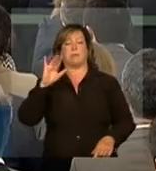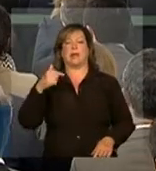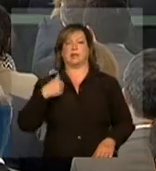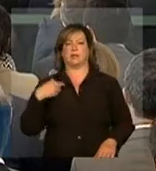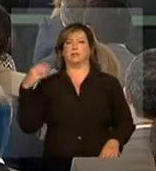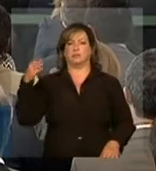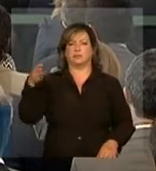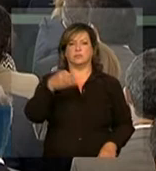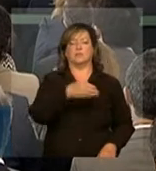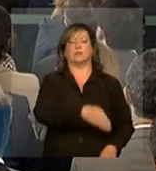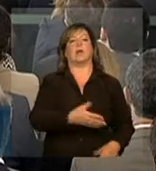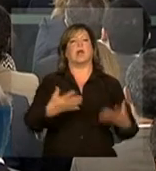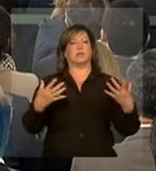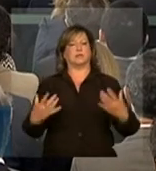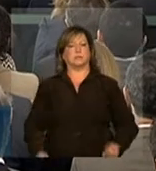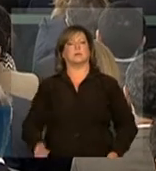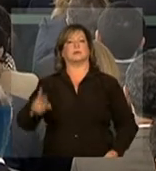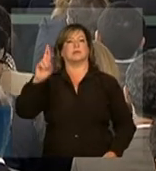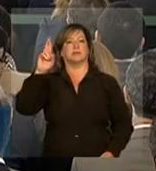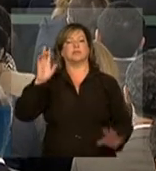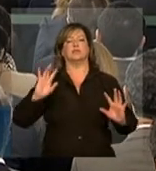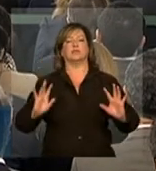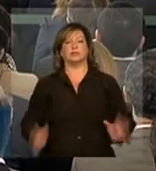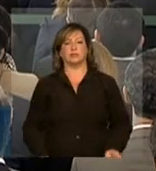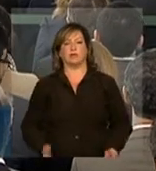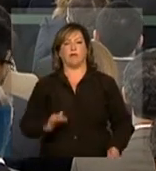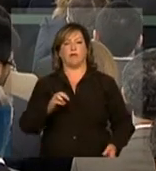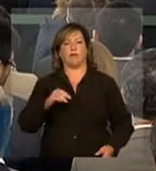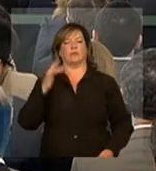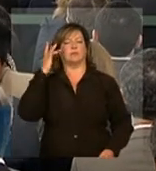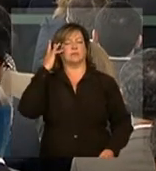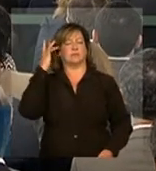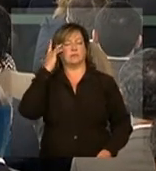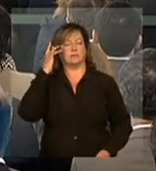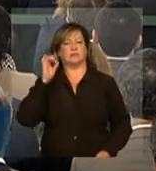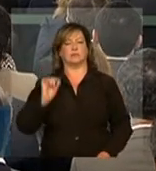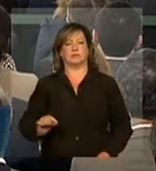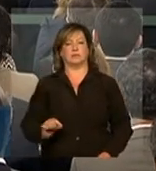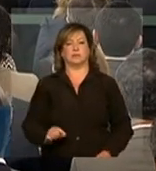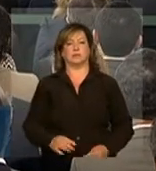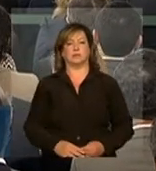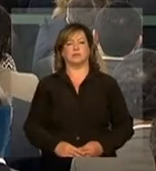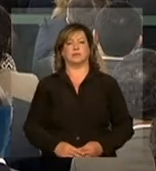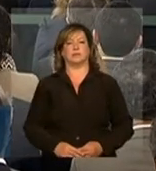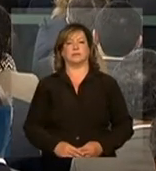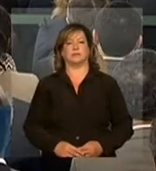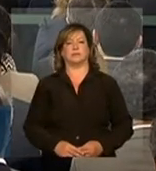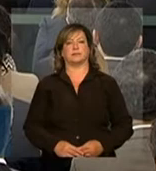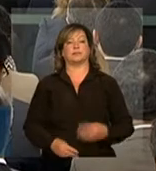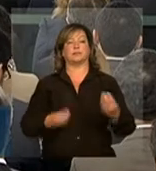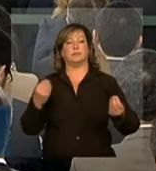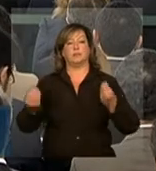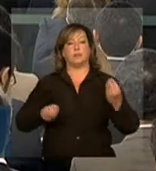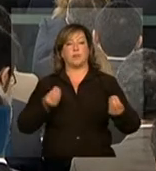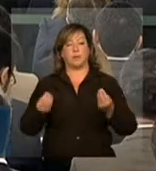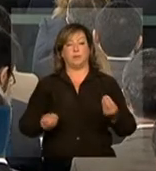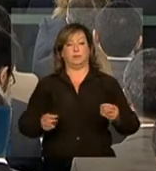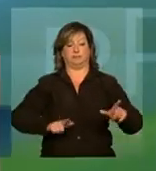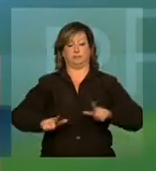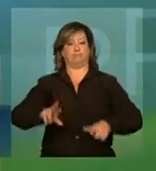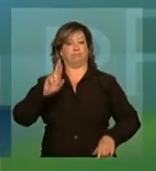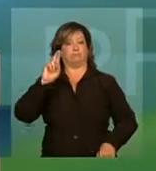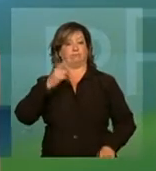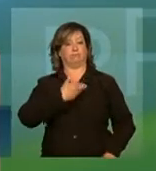partido, assumindo com responsabilidade e de forma consciente a condição de agente do poder